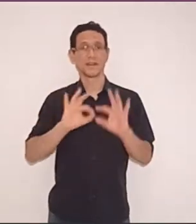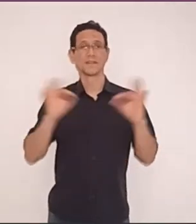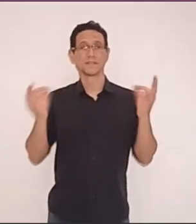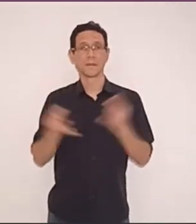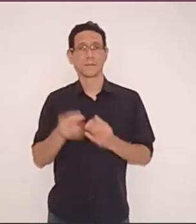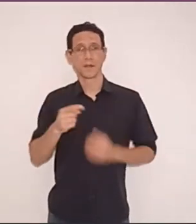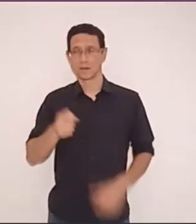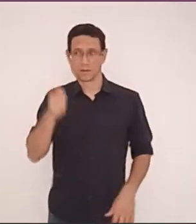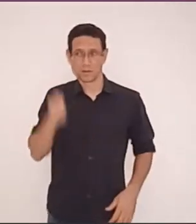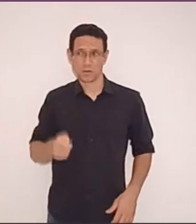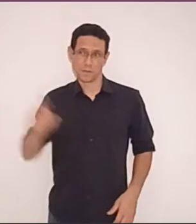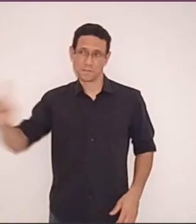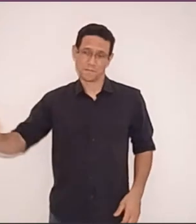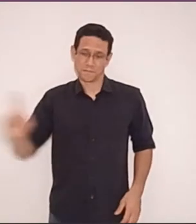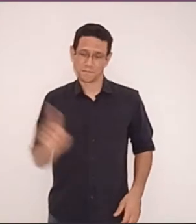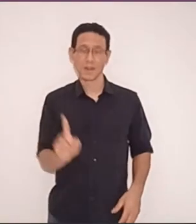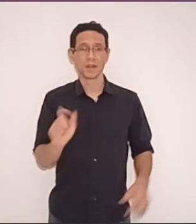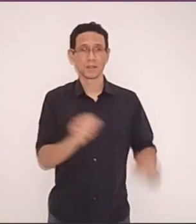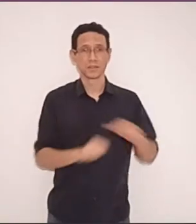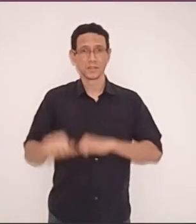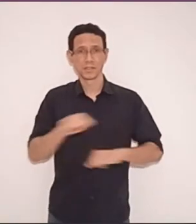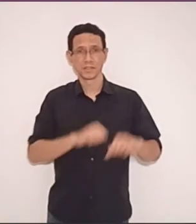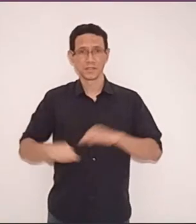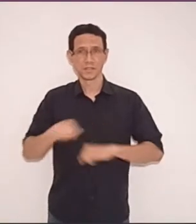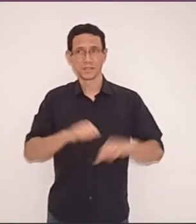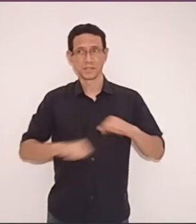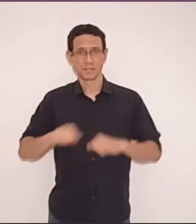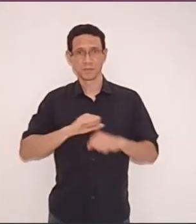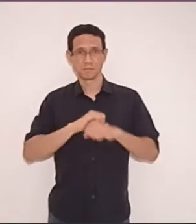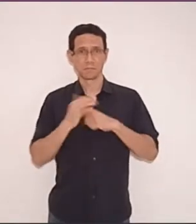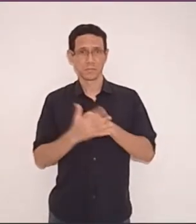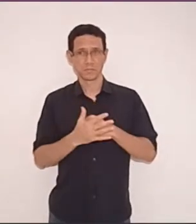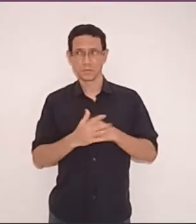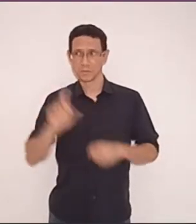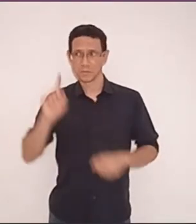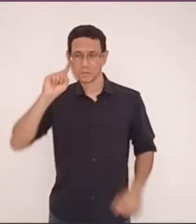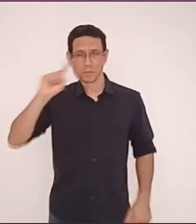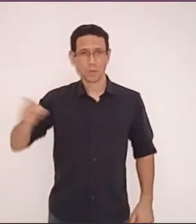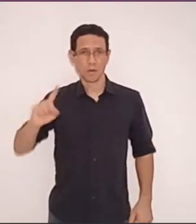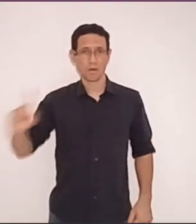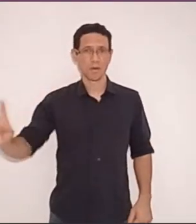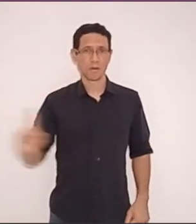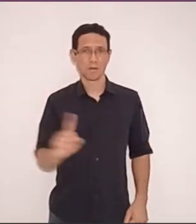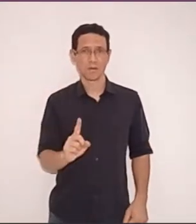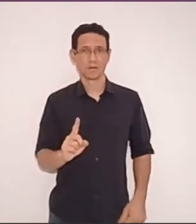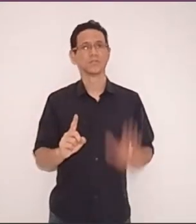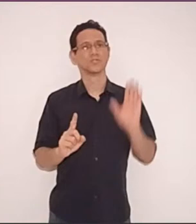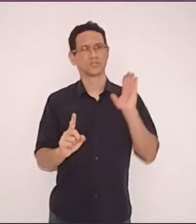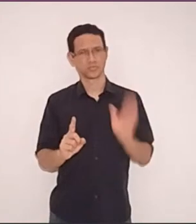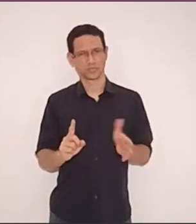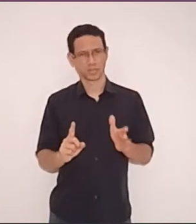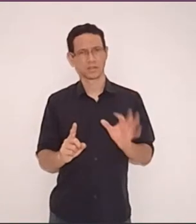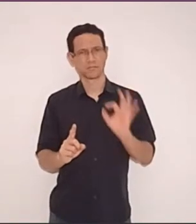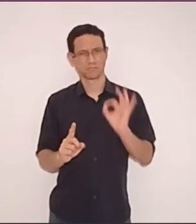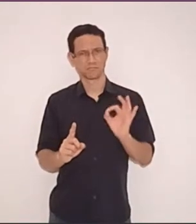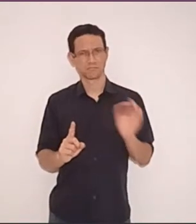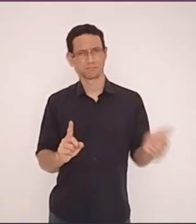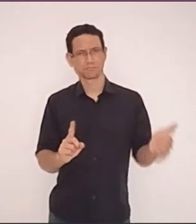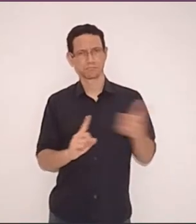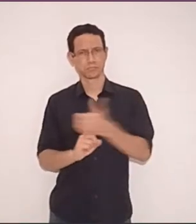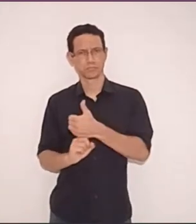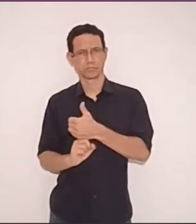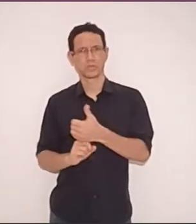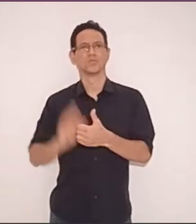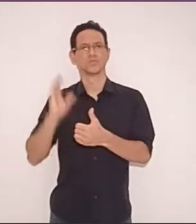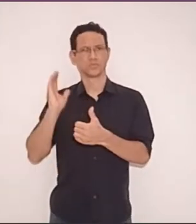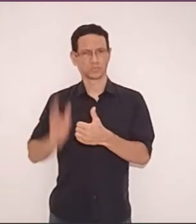e obrigou a trabalhadora doméstica trabalha ainda melhor quando dormia com certeza já tem uma outra vida uma outra